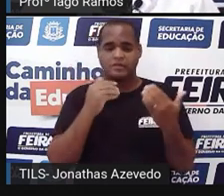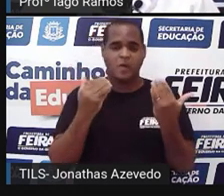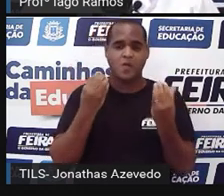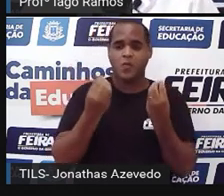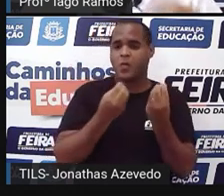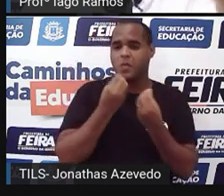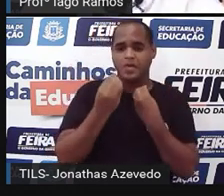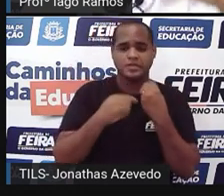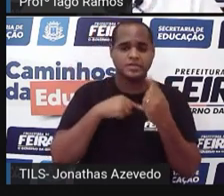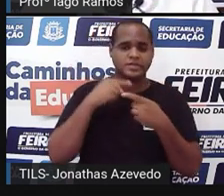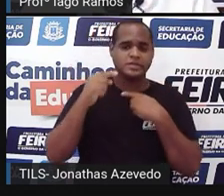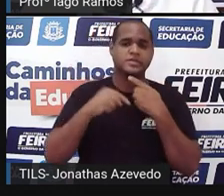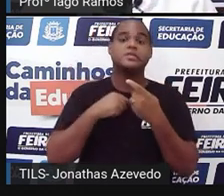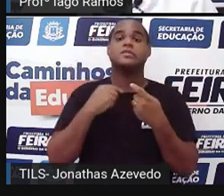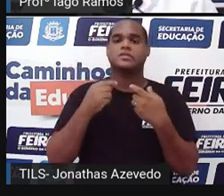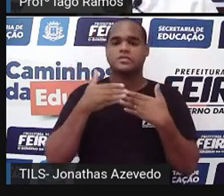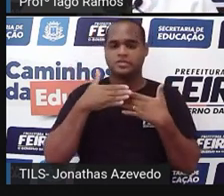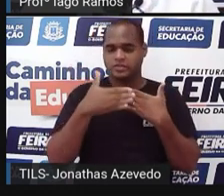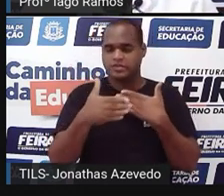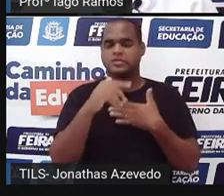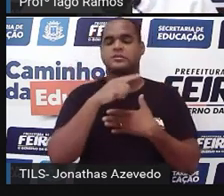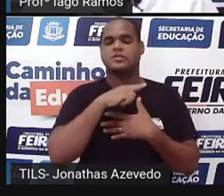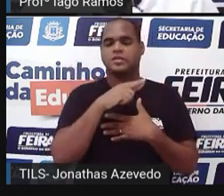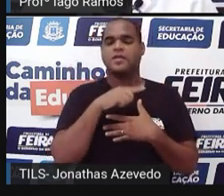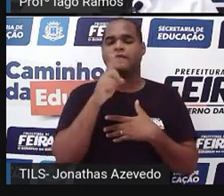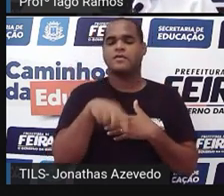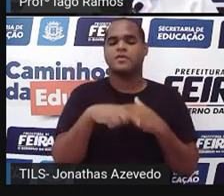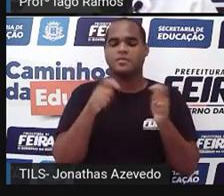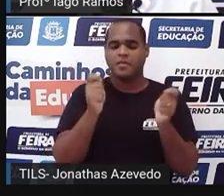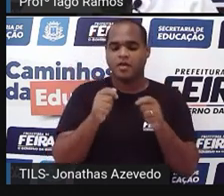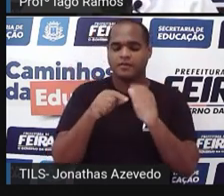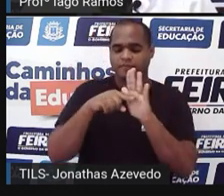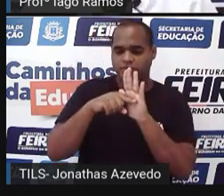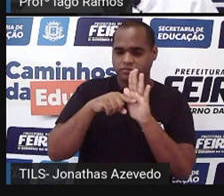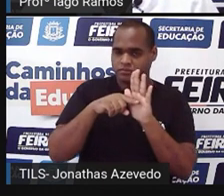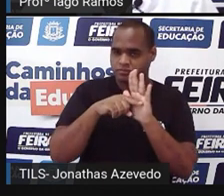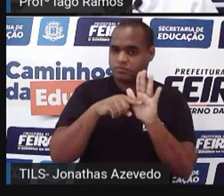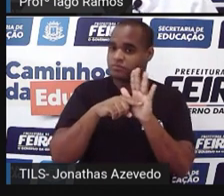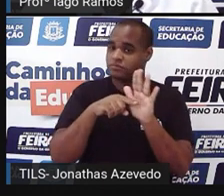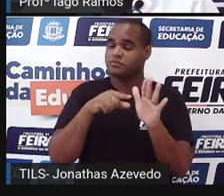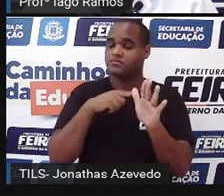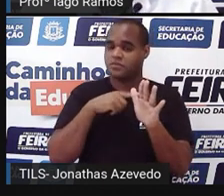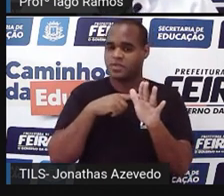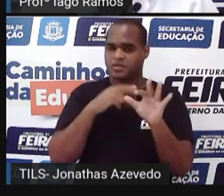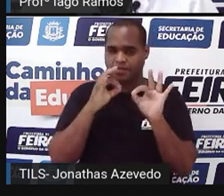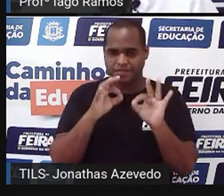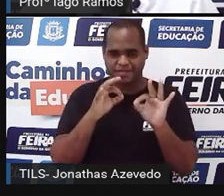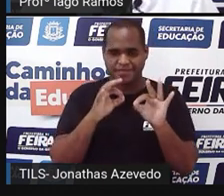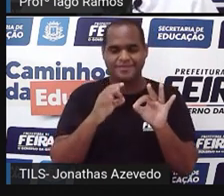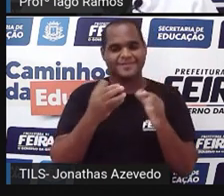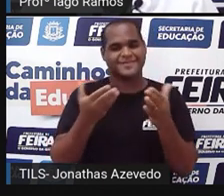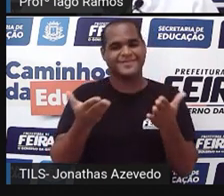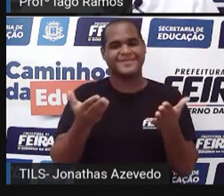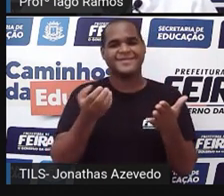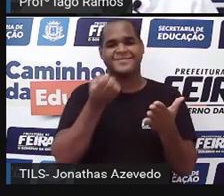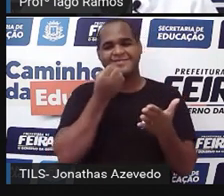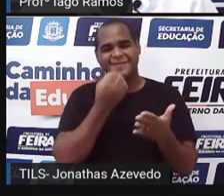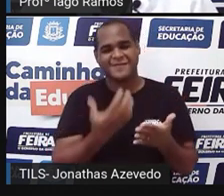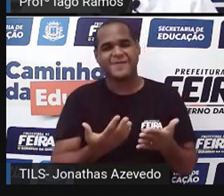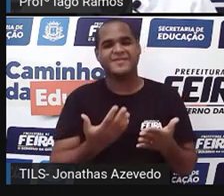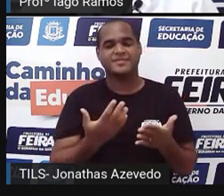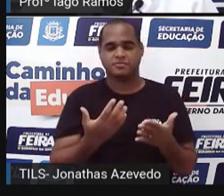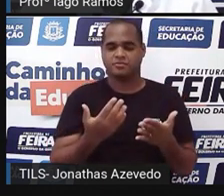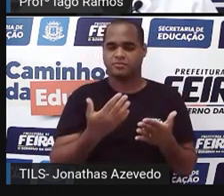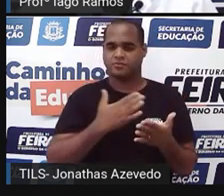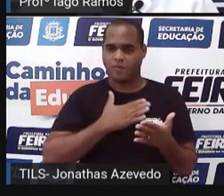onde você teve menos dúvida e aí você vai estar fazendo uma auto avaliação certo então é isso aí